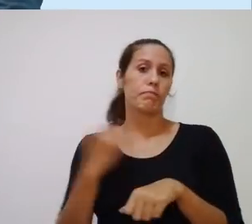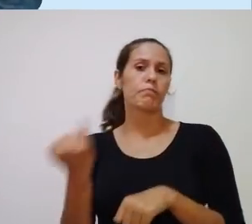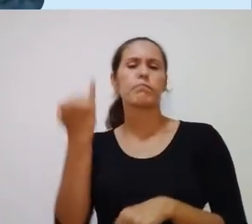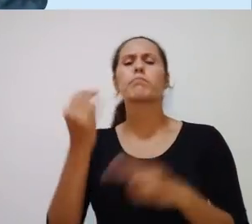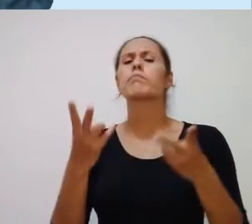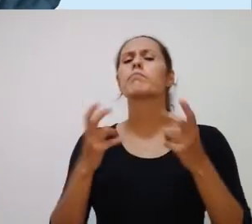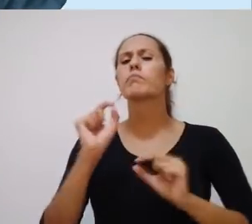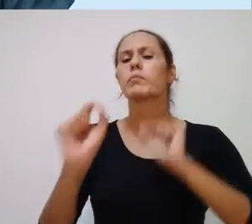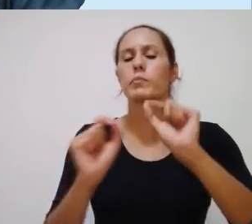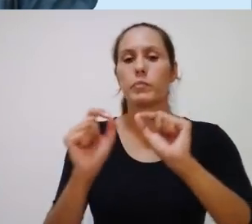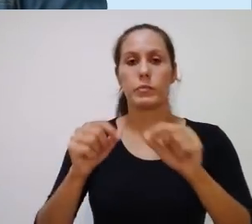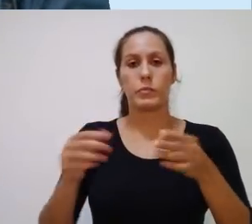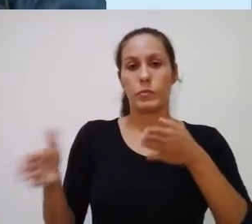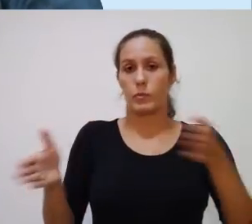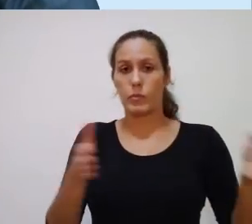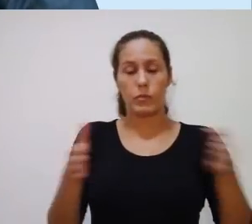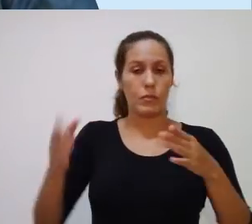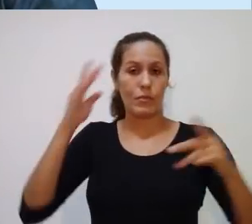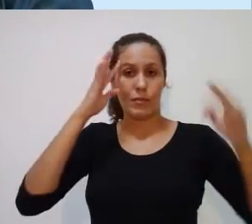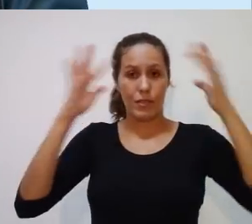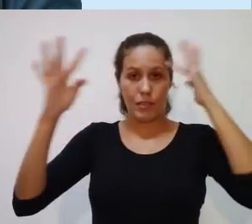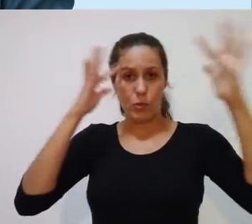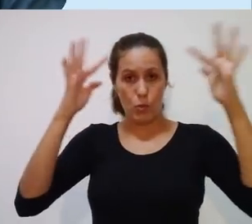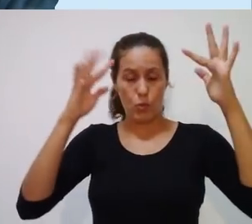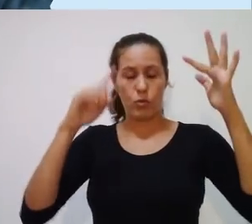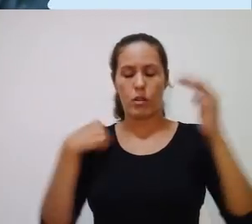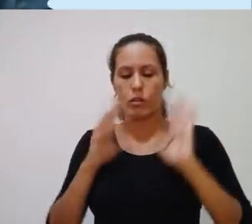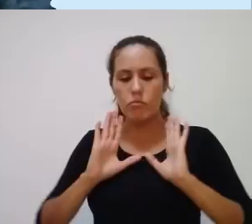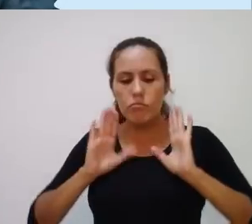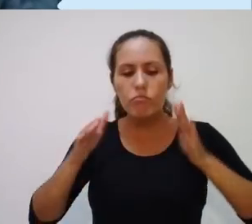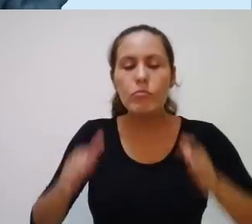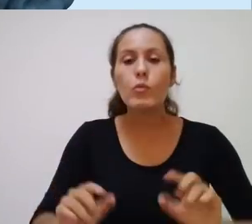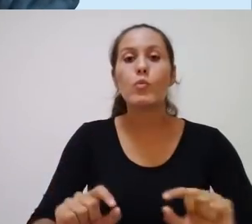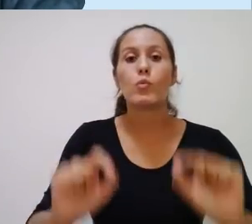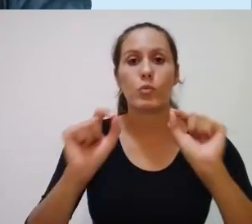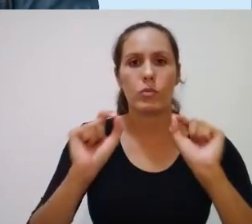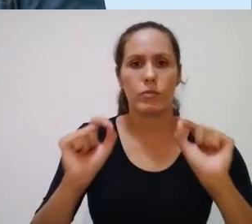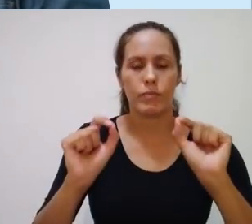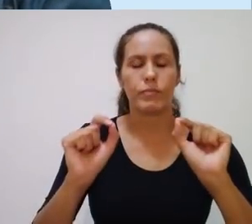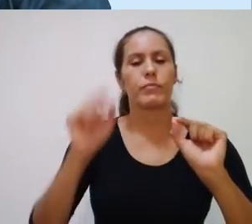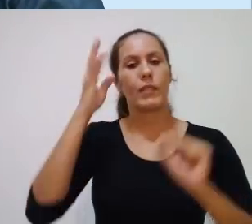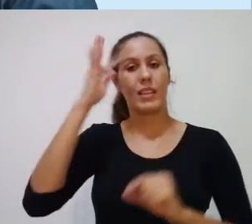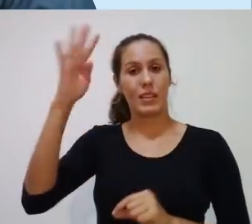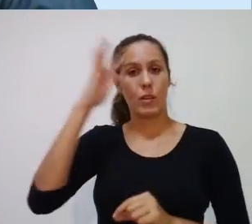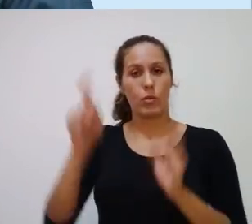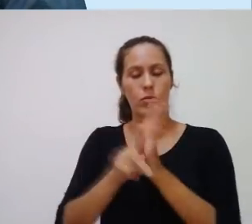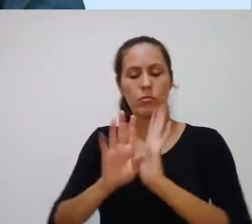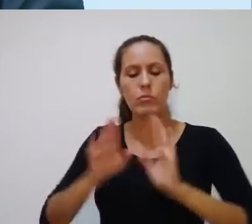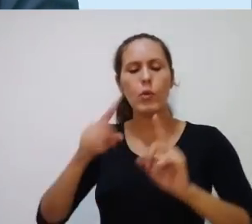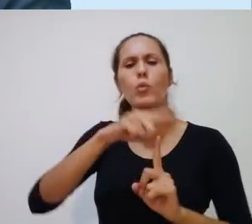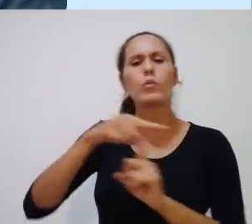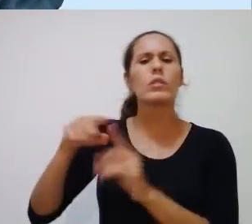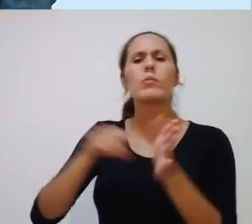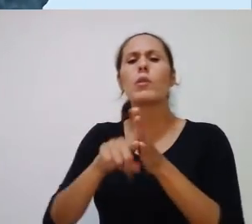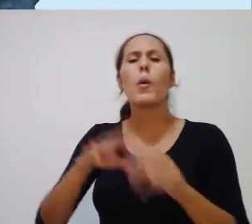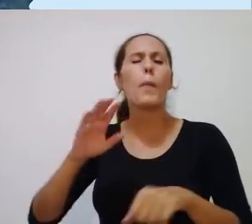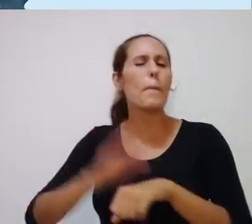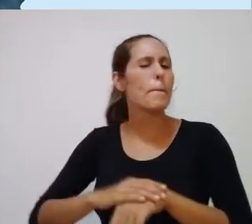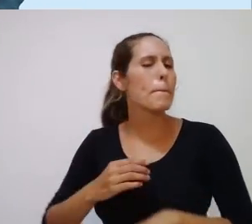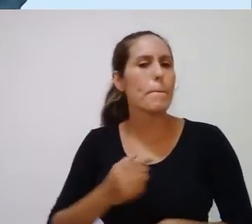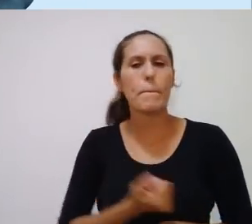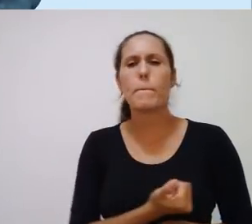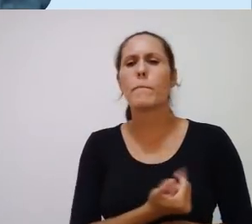teórica que apresentamos agora, a respeito de tipos de pesquisa, quais são deles os mais relevantes para a gente